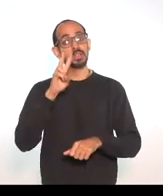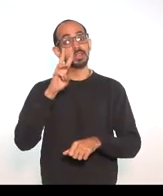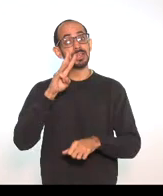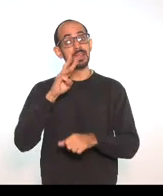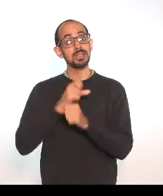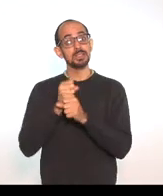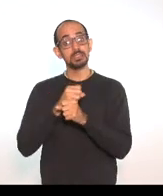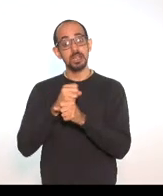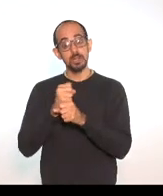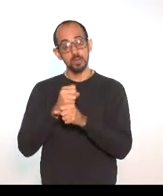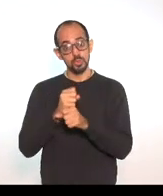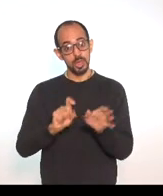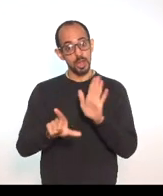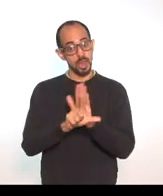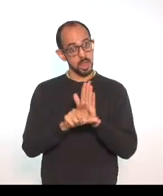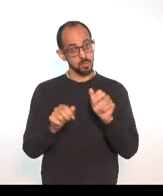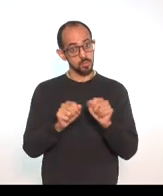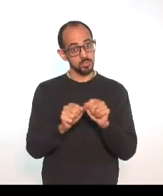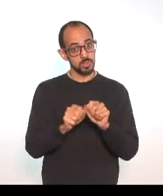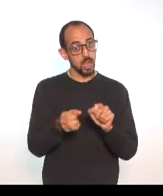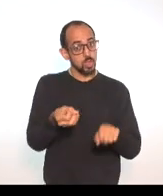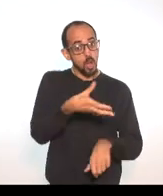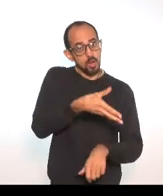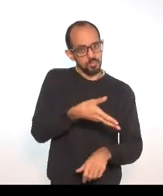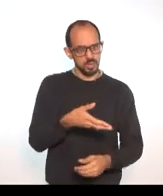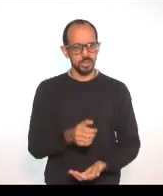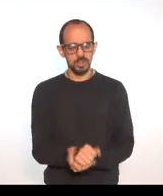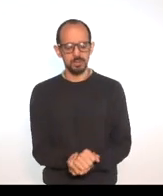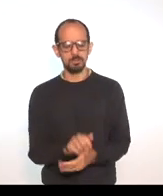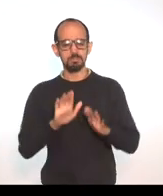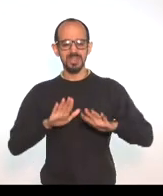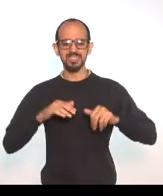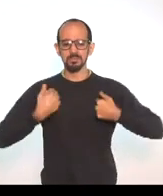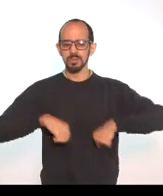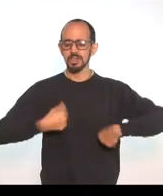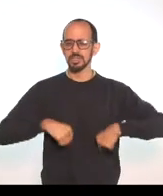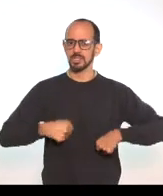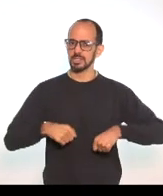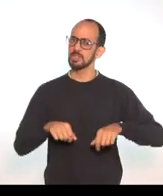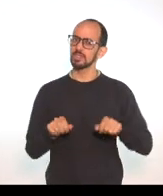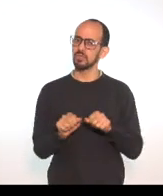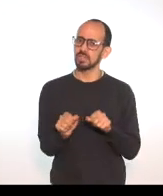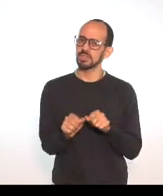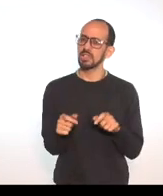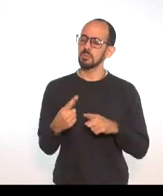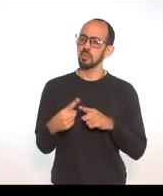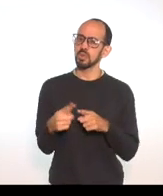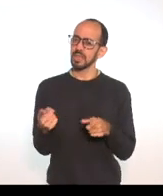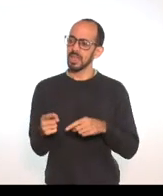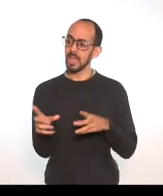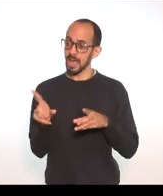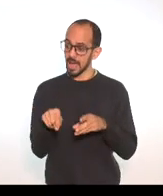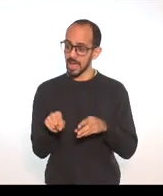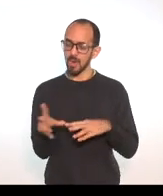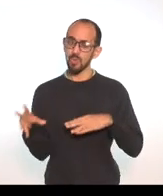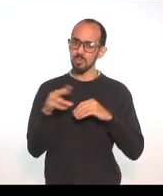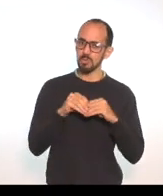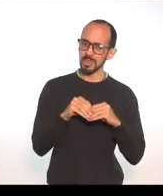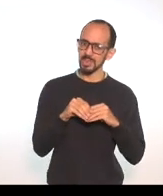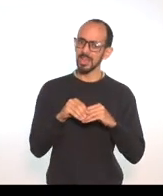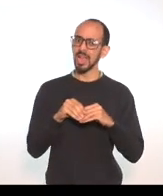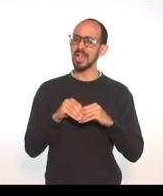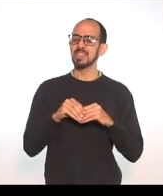ela tivesse necessidade você me ama mas ela me parece ter necessidade de incorporar essas